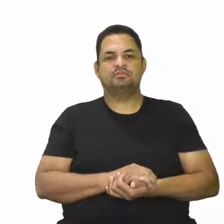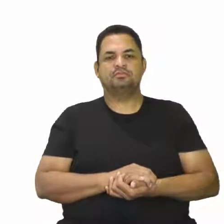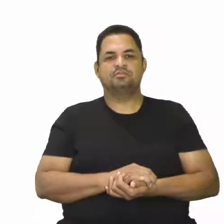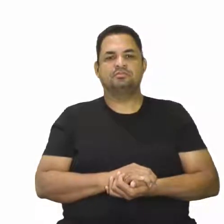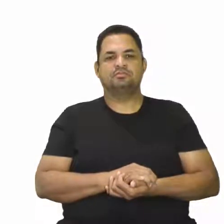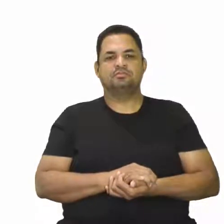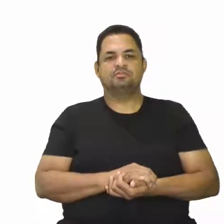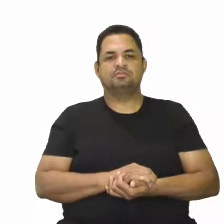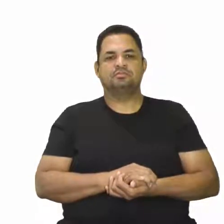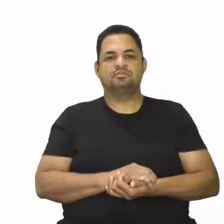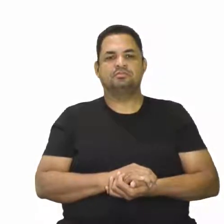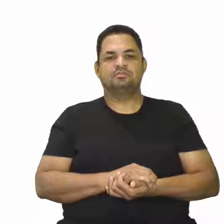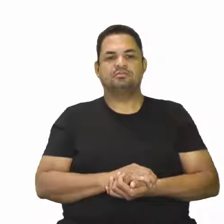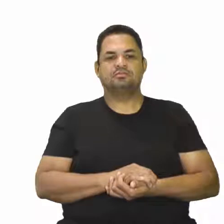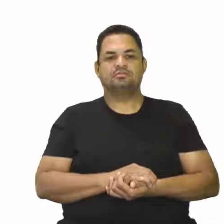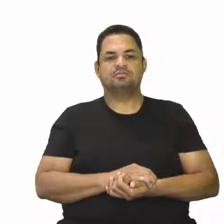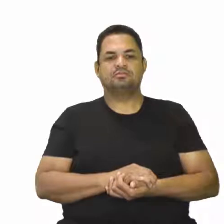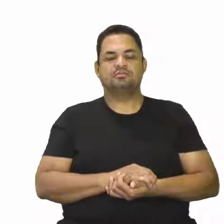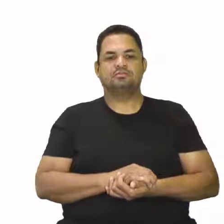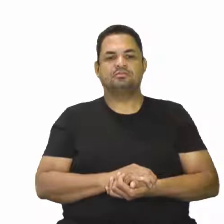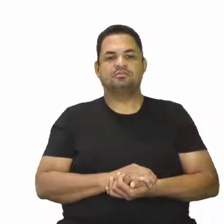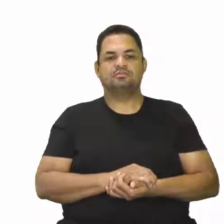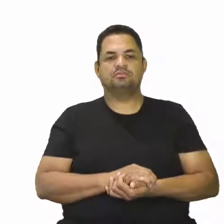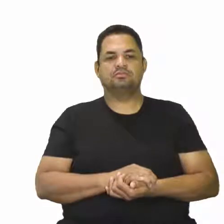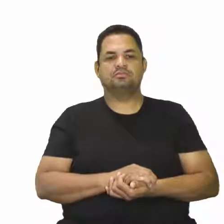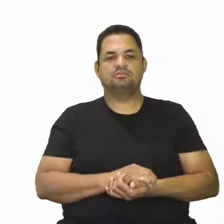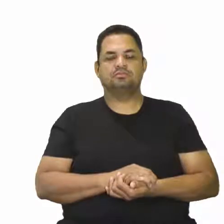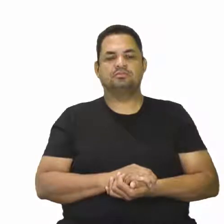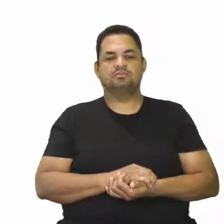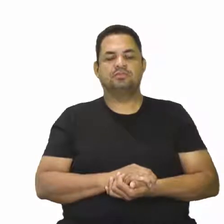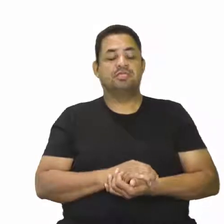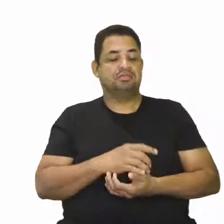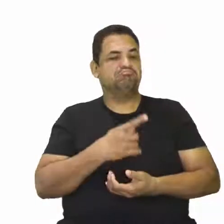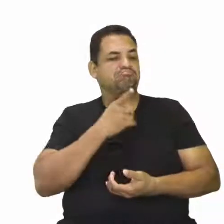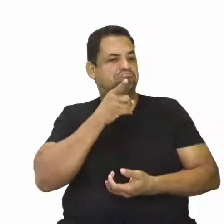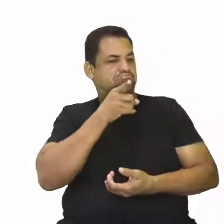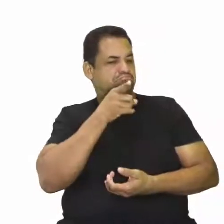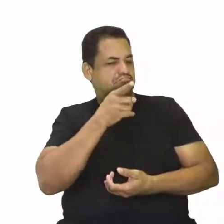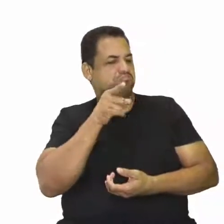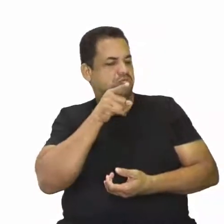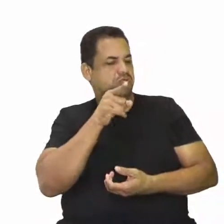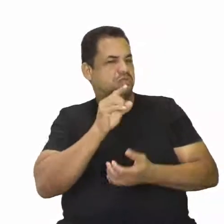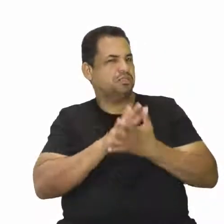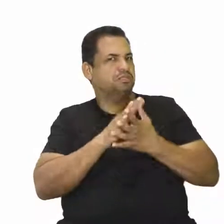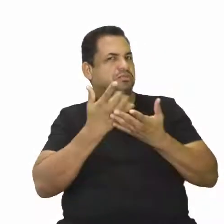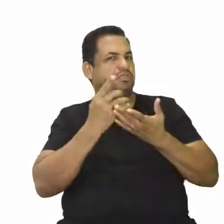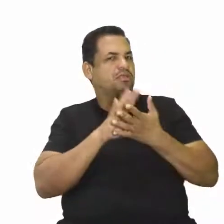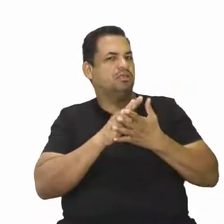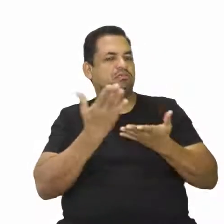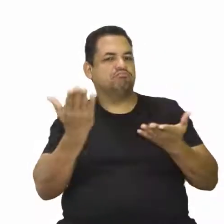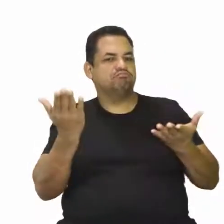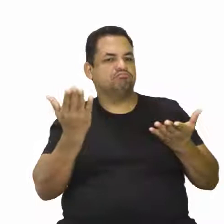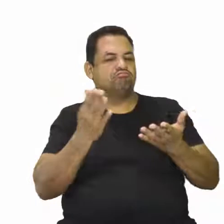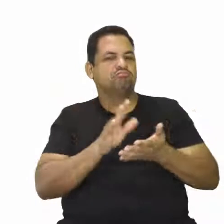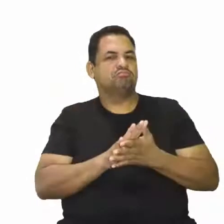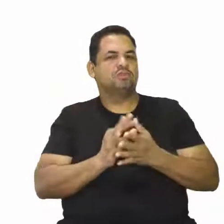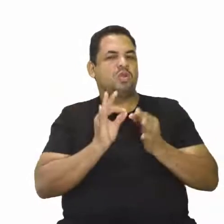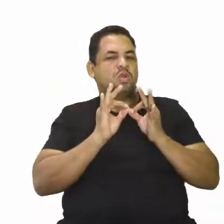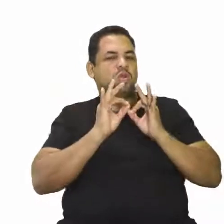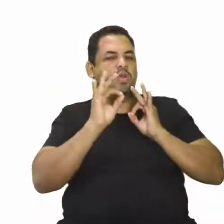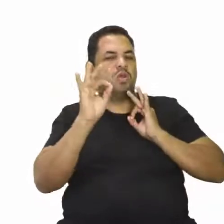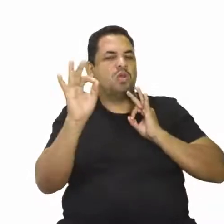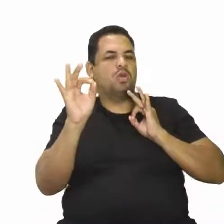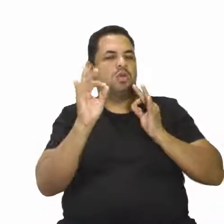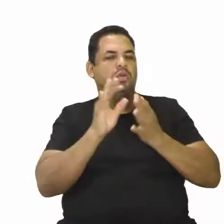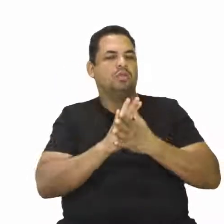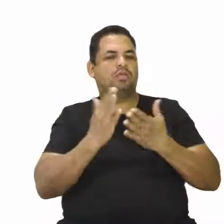vimos desde lejos. Te vejo desde longe. Ella va